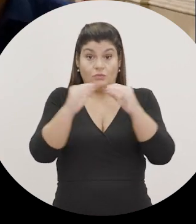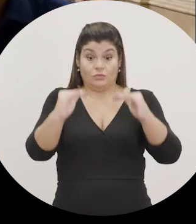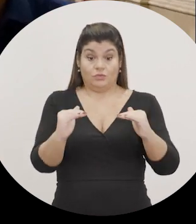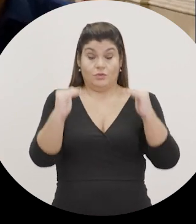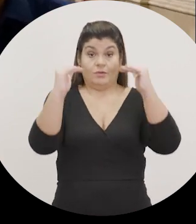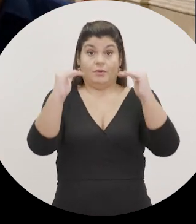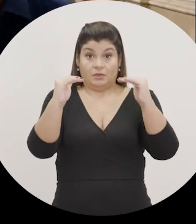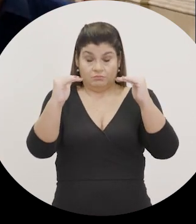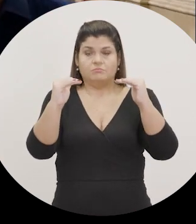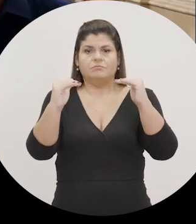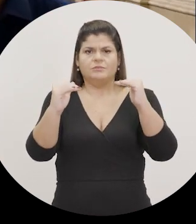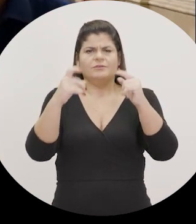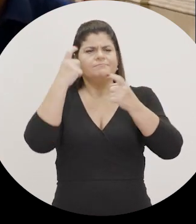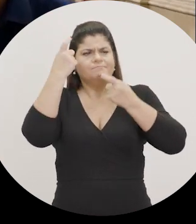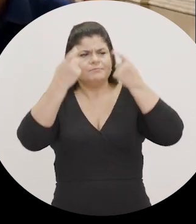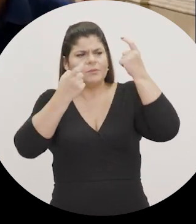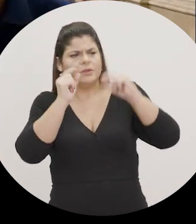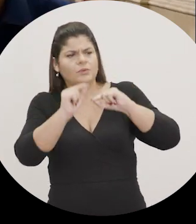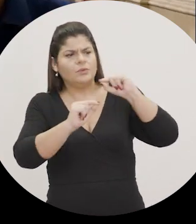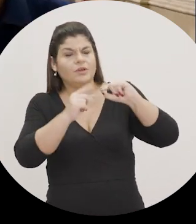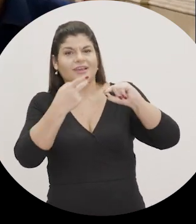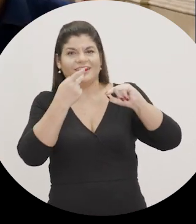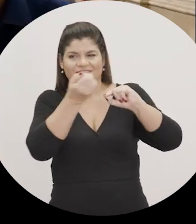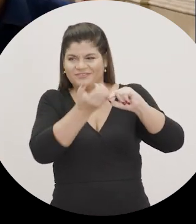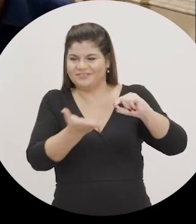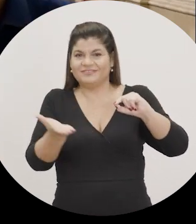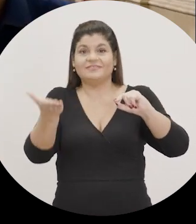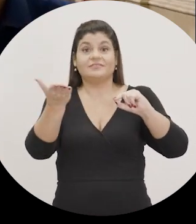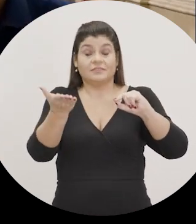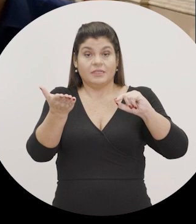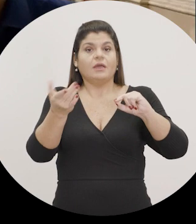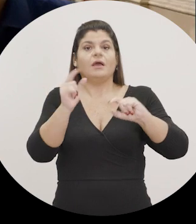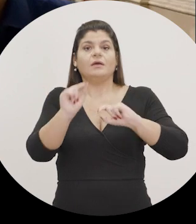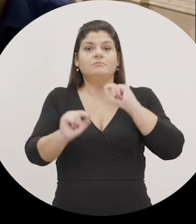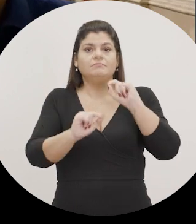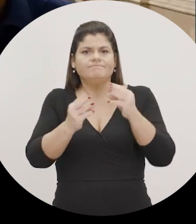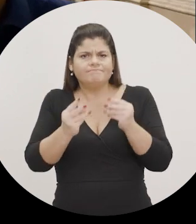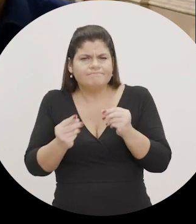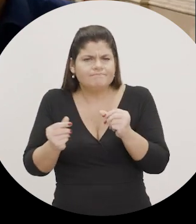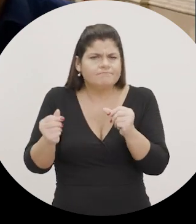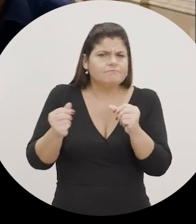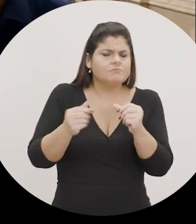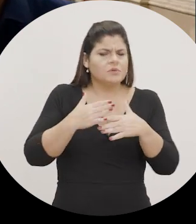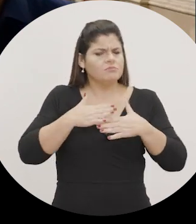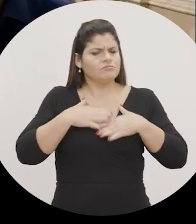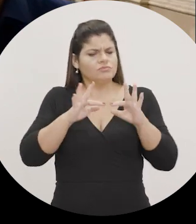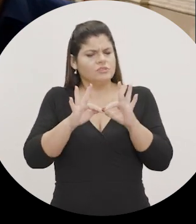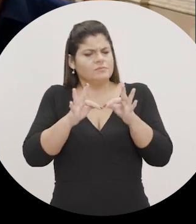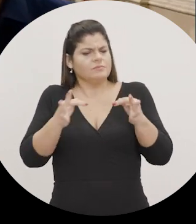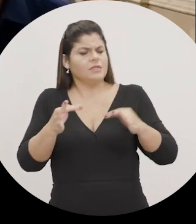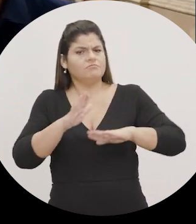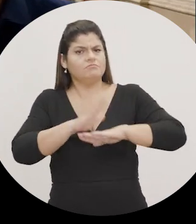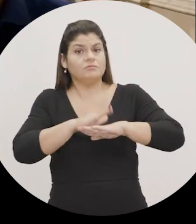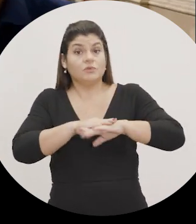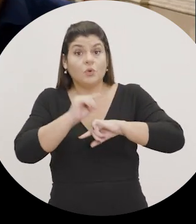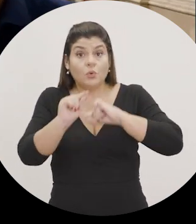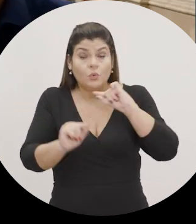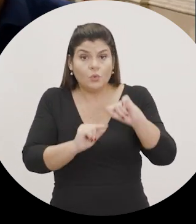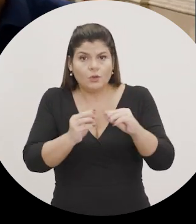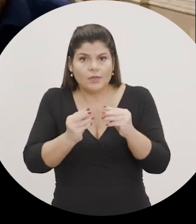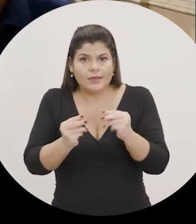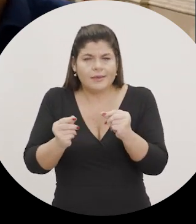né? E ele ficou preocupado em dizer para a turma que ele simplesmente tinha feito